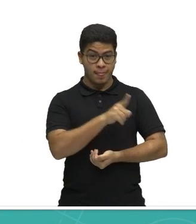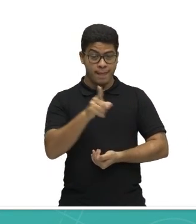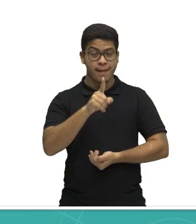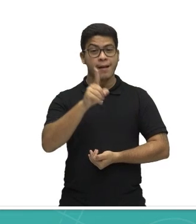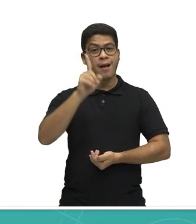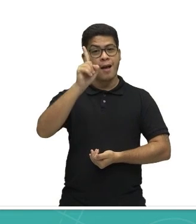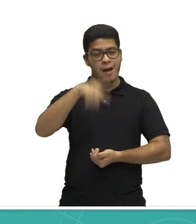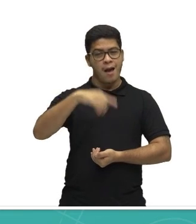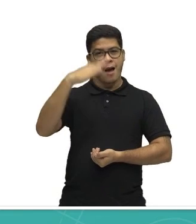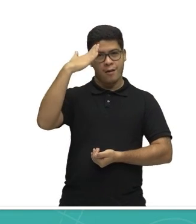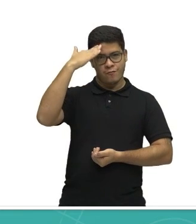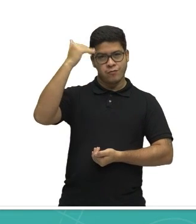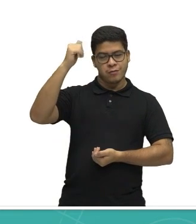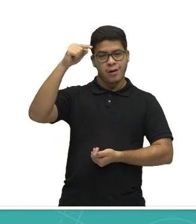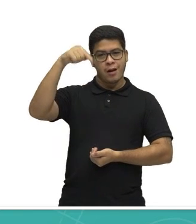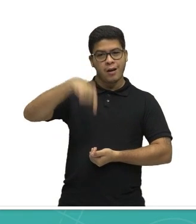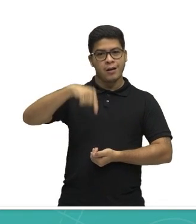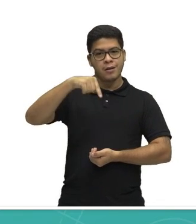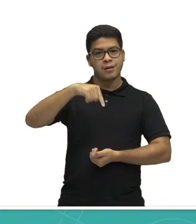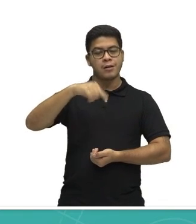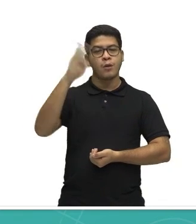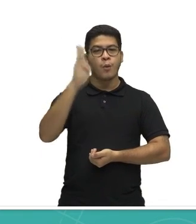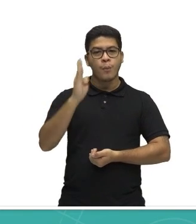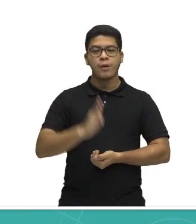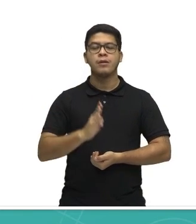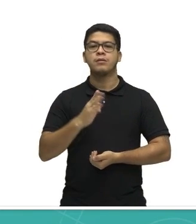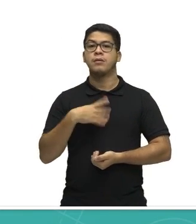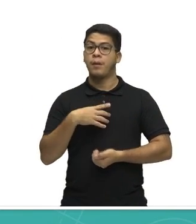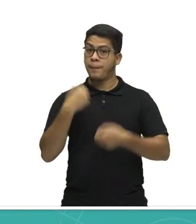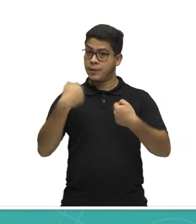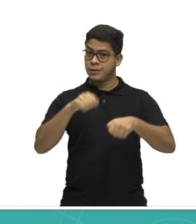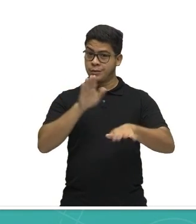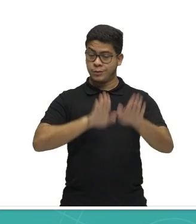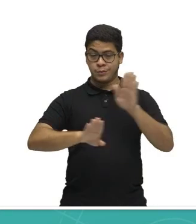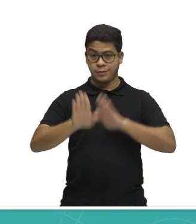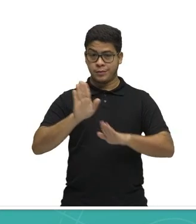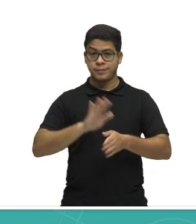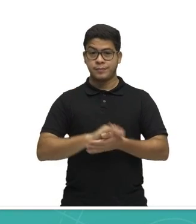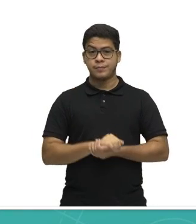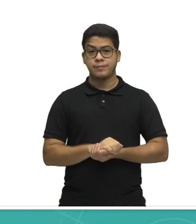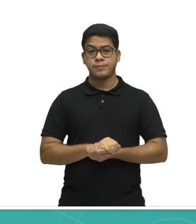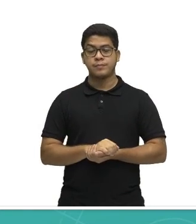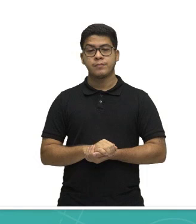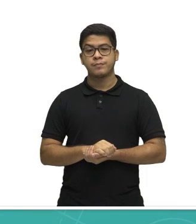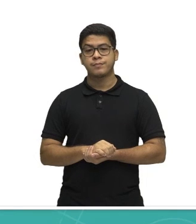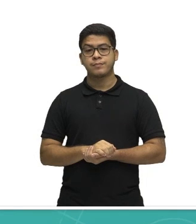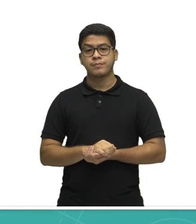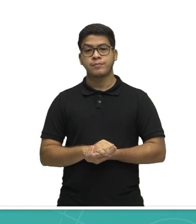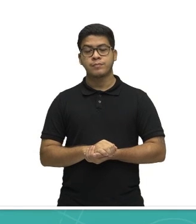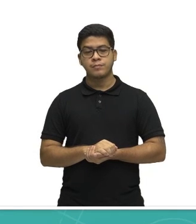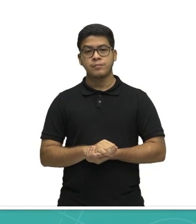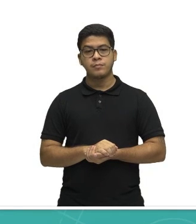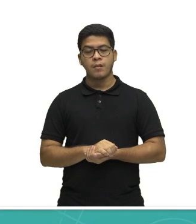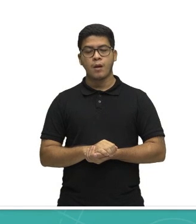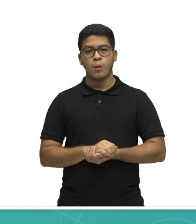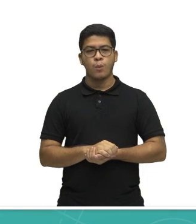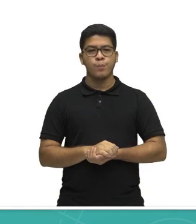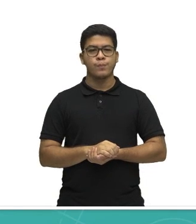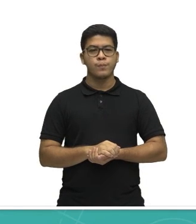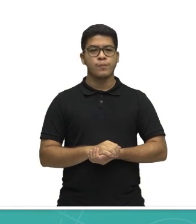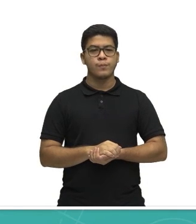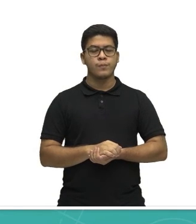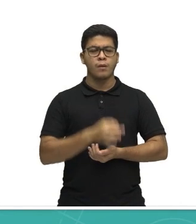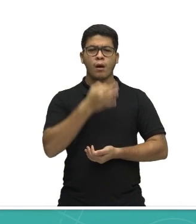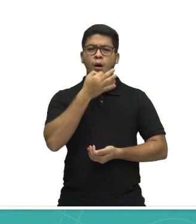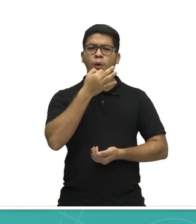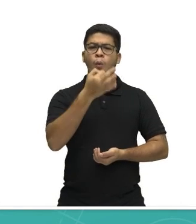popular do Brasil, mas também tem que ter cuidado para soltar pipa. E a outra questão, cite uma crença popular típica da